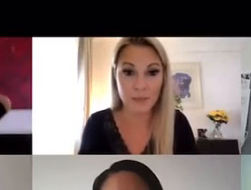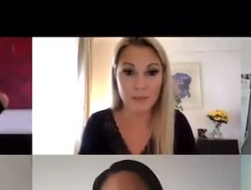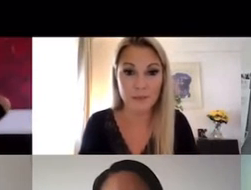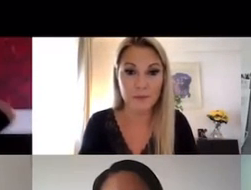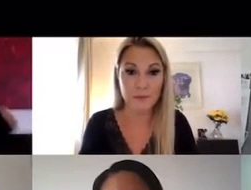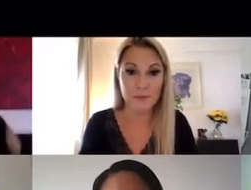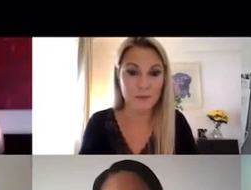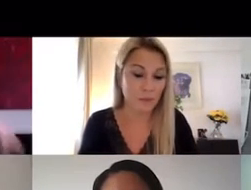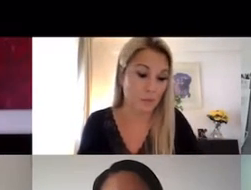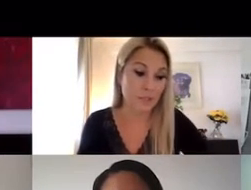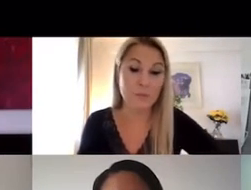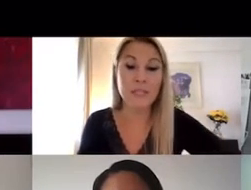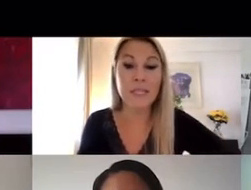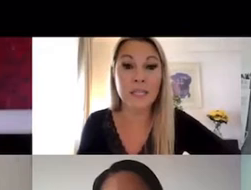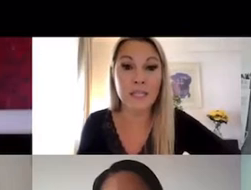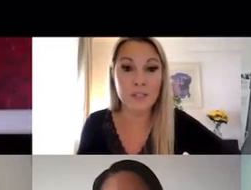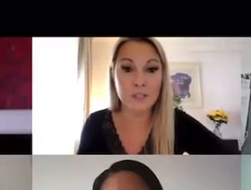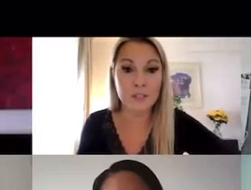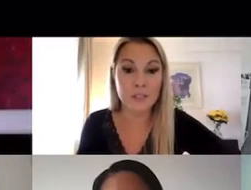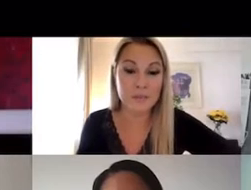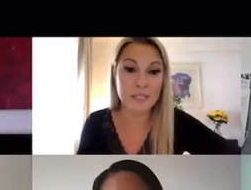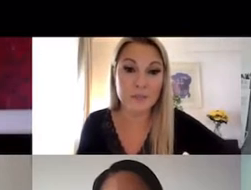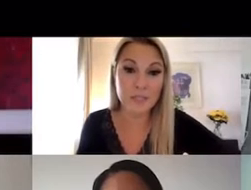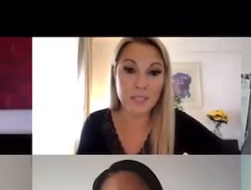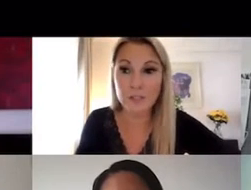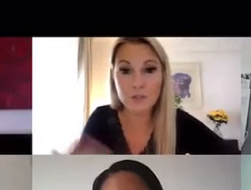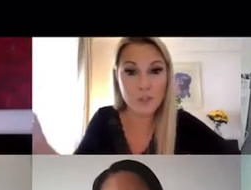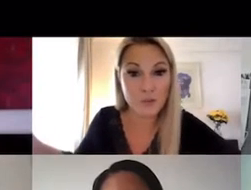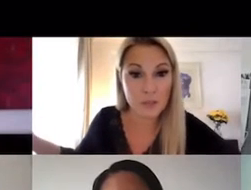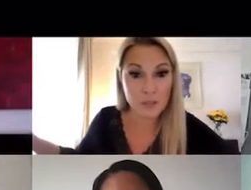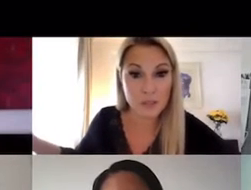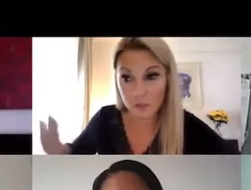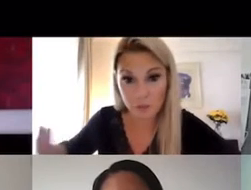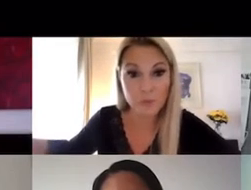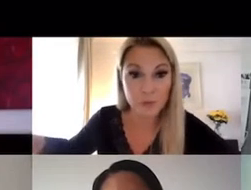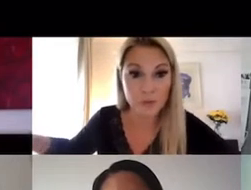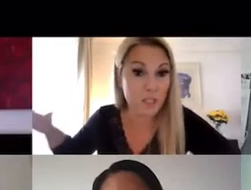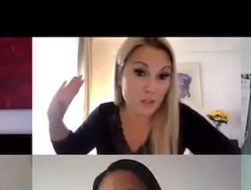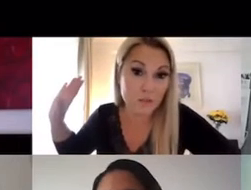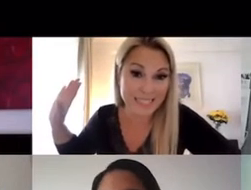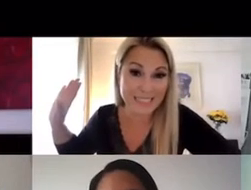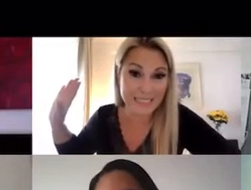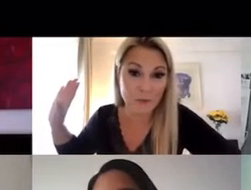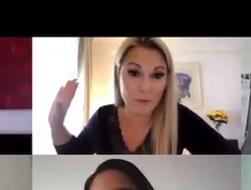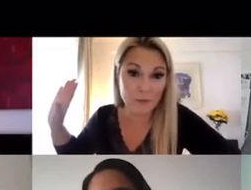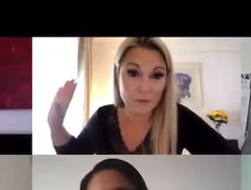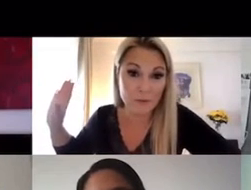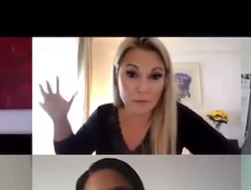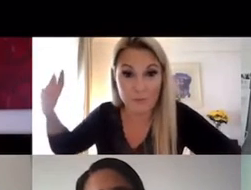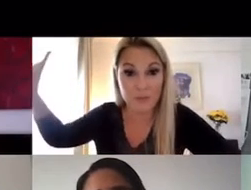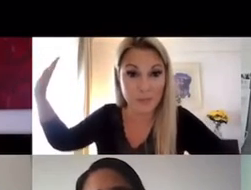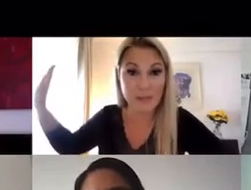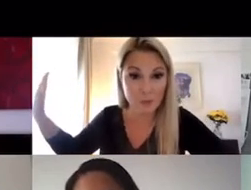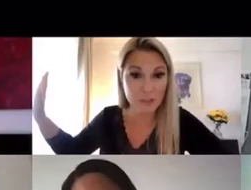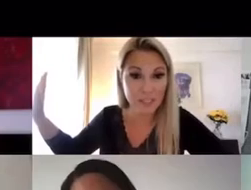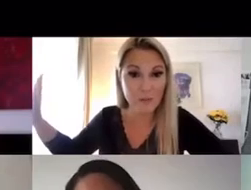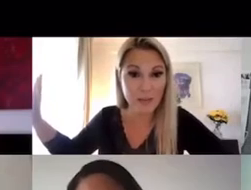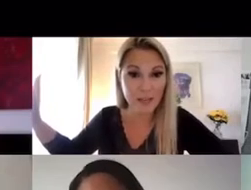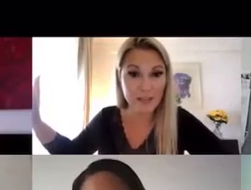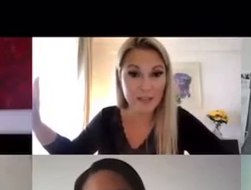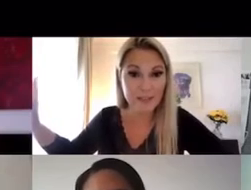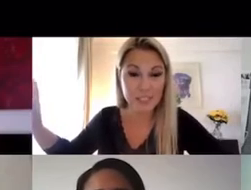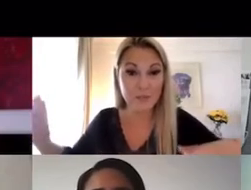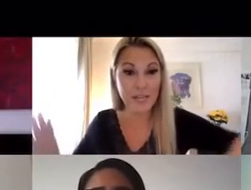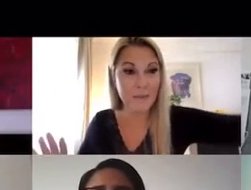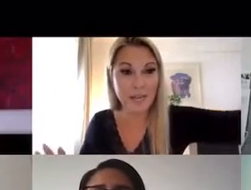primeira, pessoal. Porque a partir do momento em que ela diz que precisa de vender, as outras perguntas todas deixam de fazer sentido. Não é preciso fazer mais pergunta